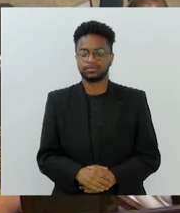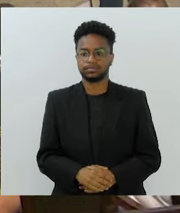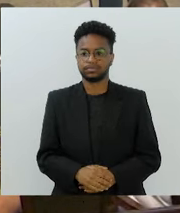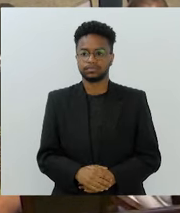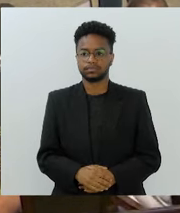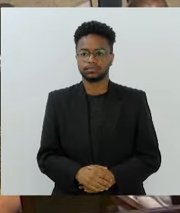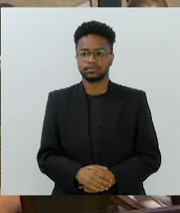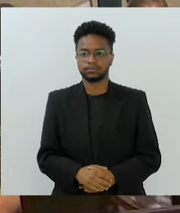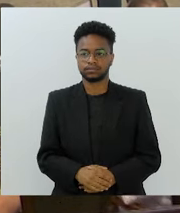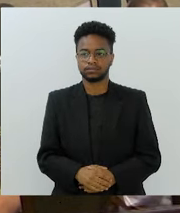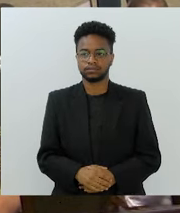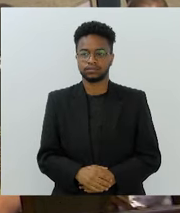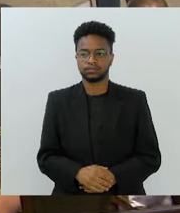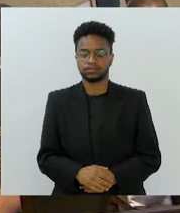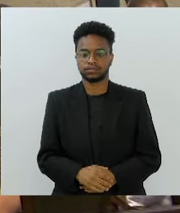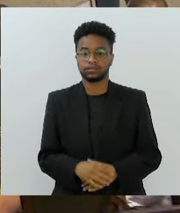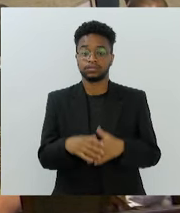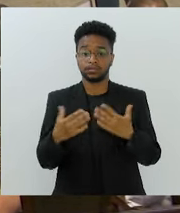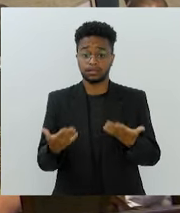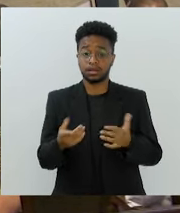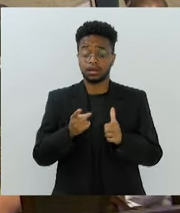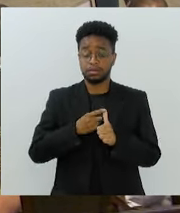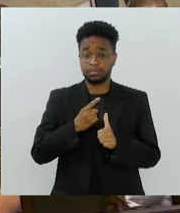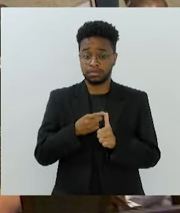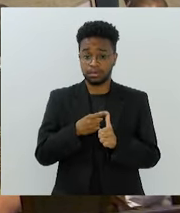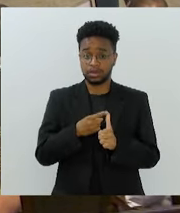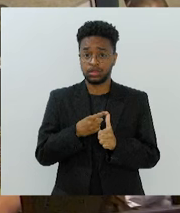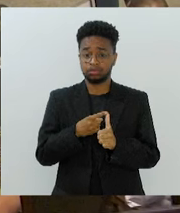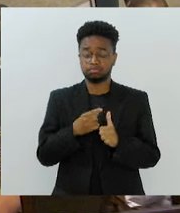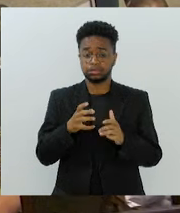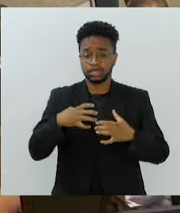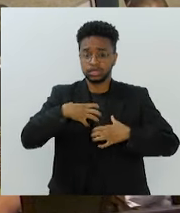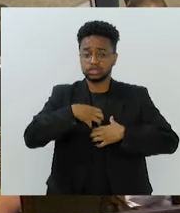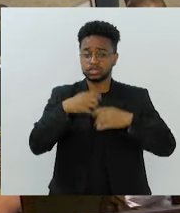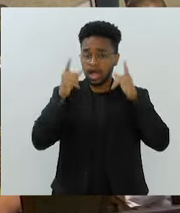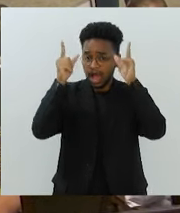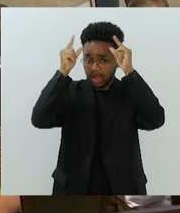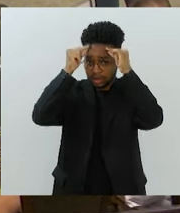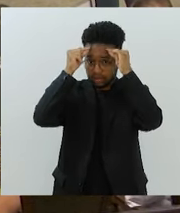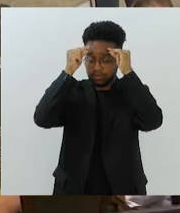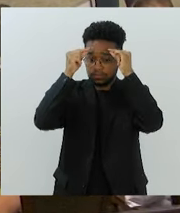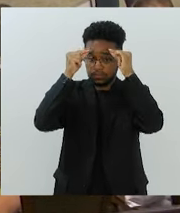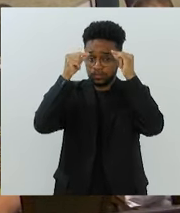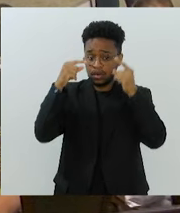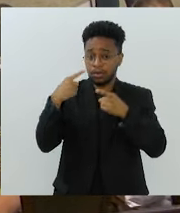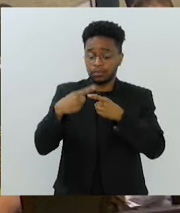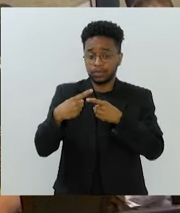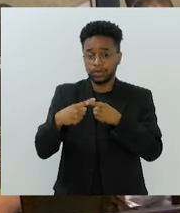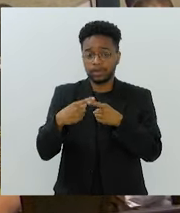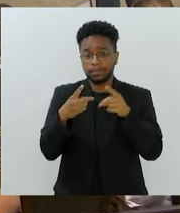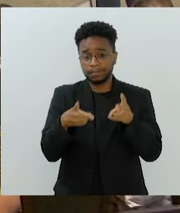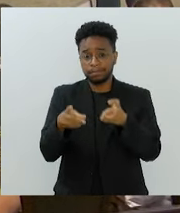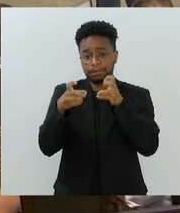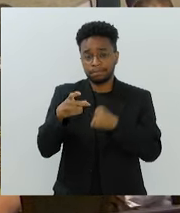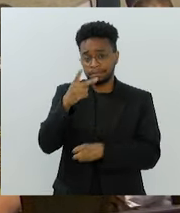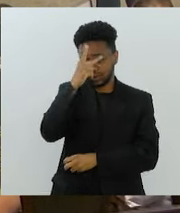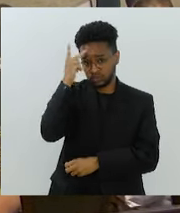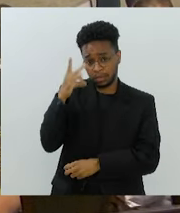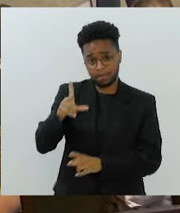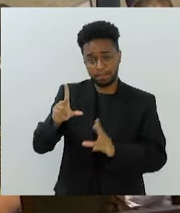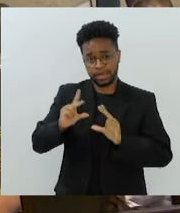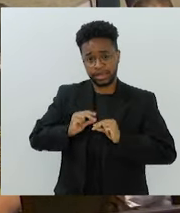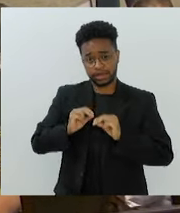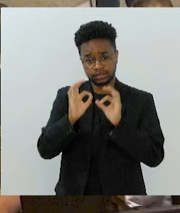Bom, primeiro, é um alívio ver uma pessoa que merece, de